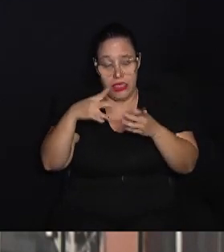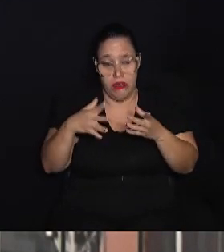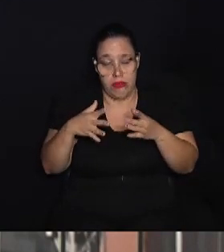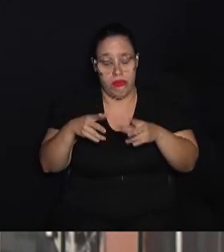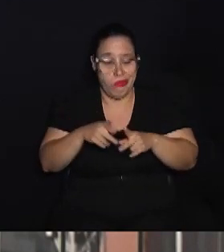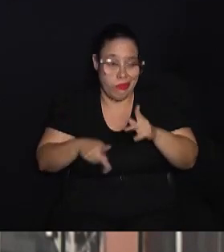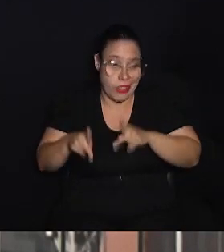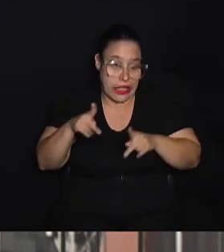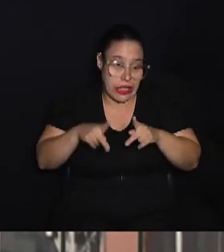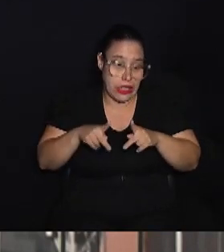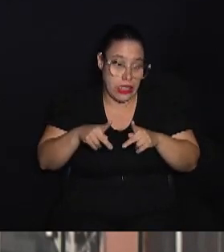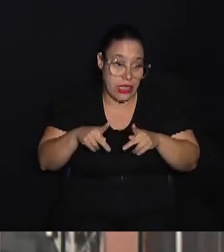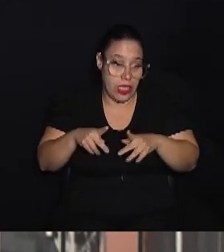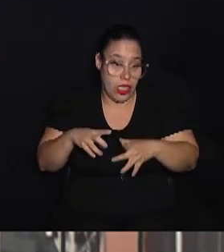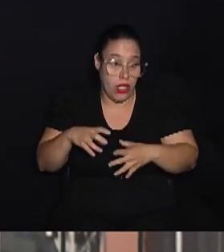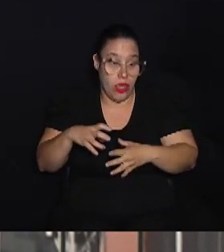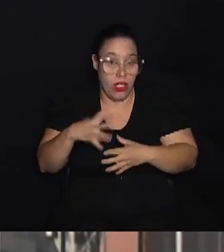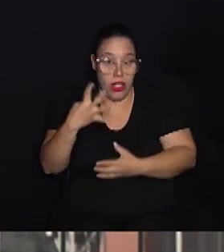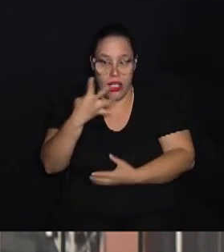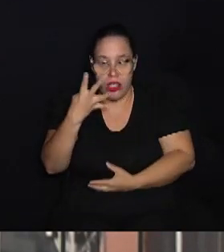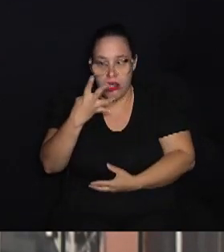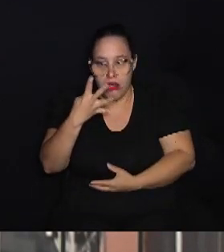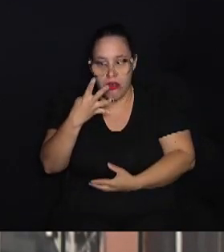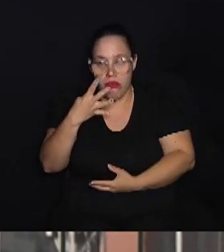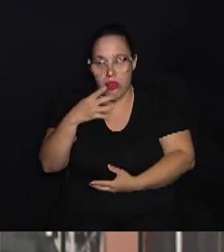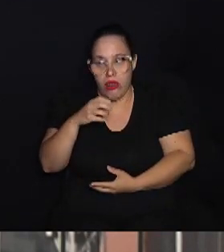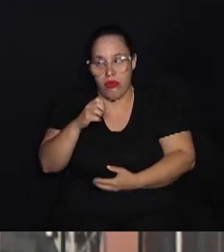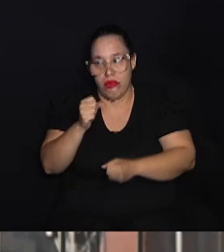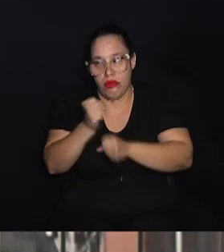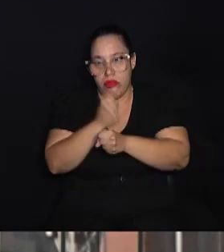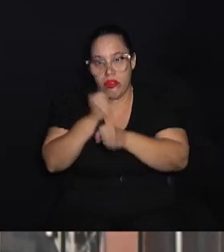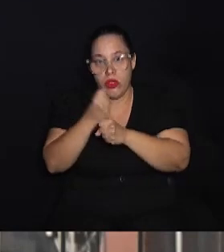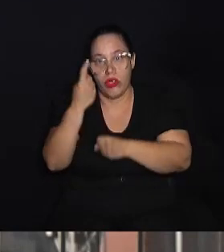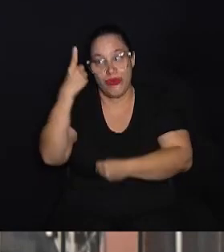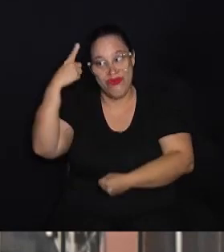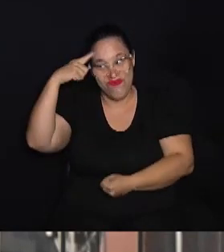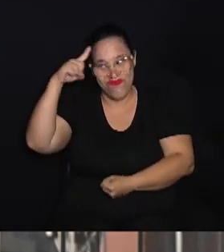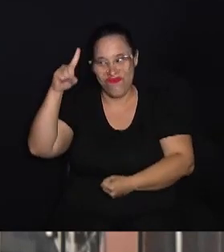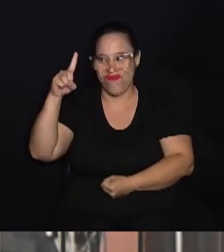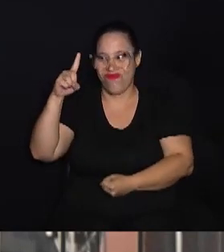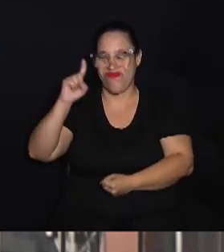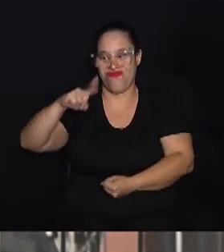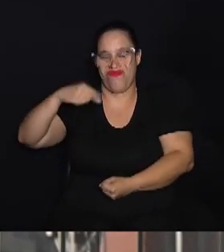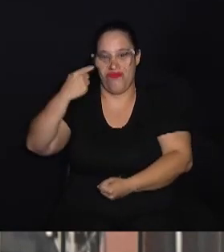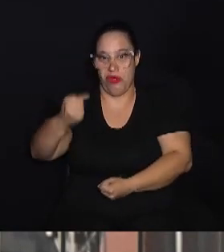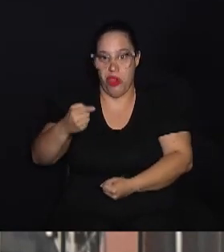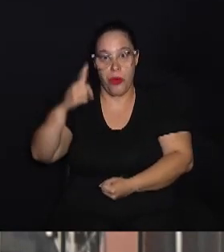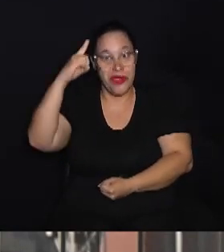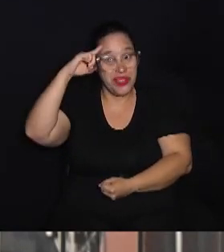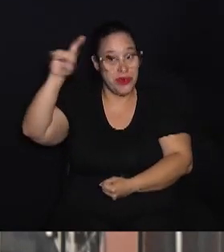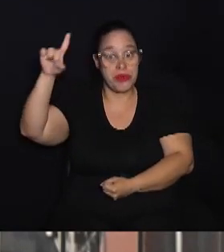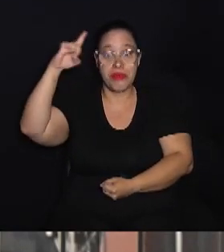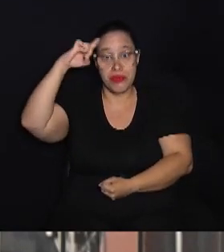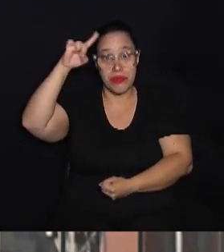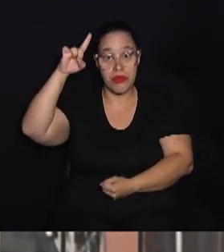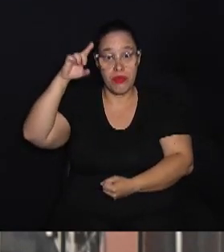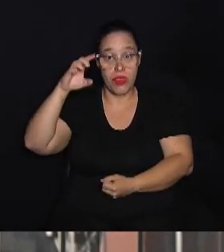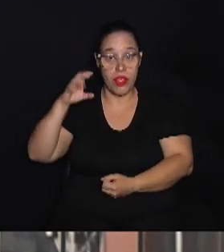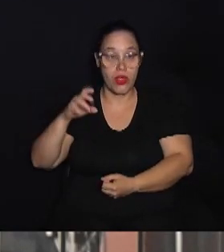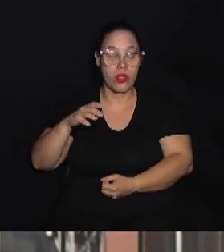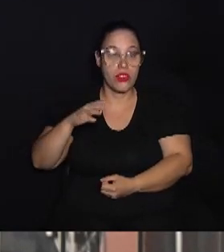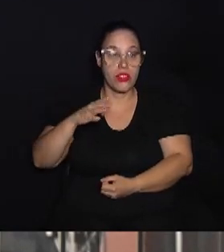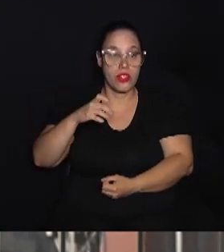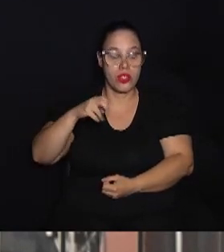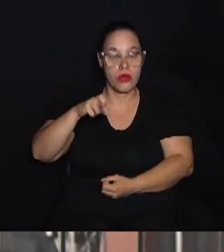população sinta as 4 estações do ano em um único dia. Além disso, diariamente, a Defesa Civil